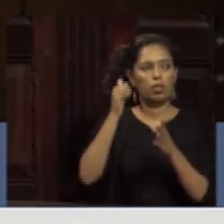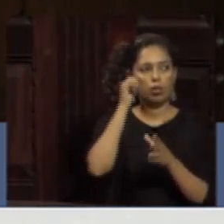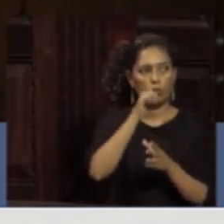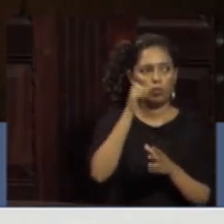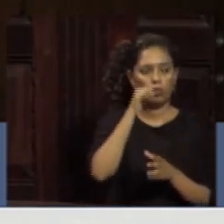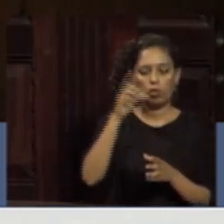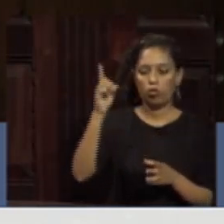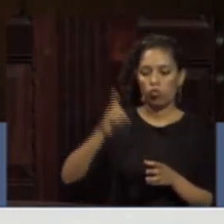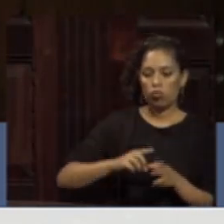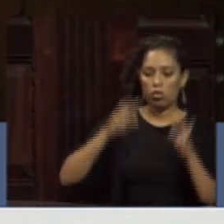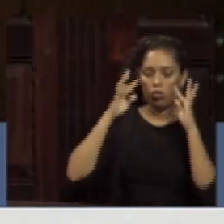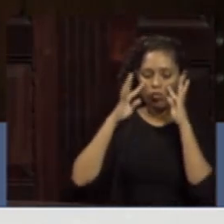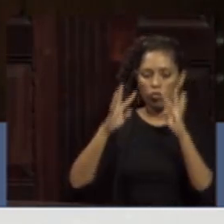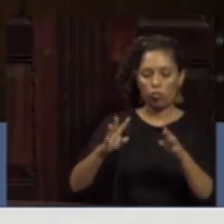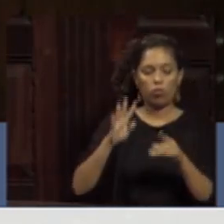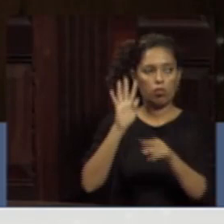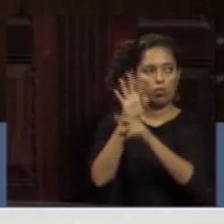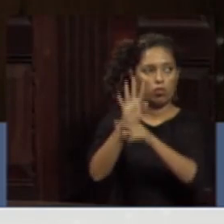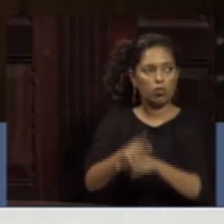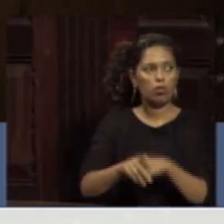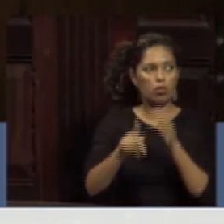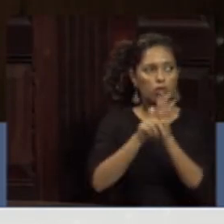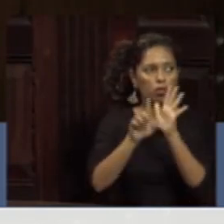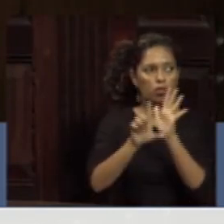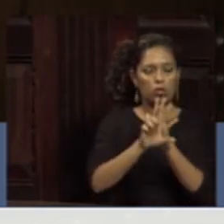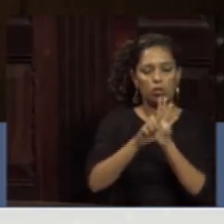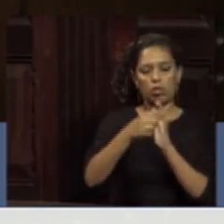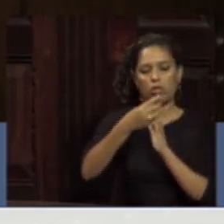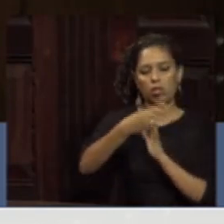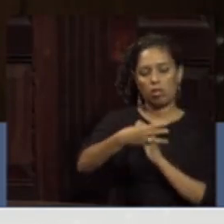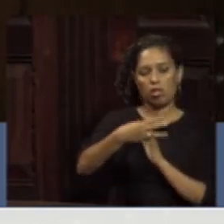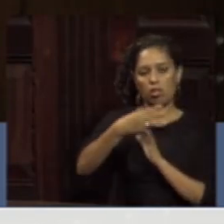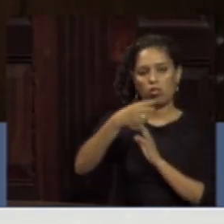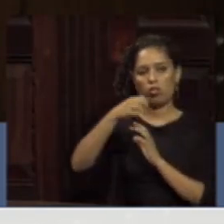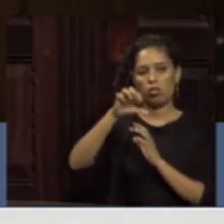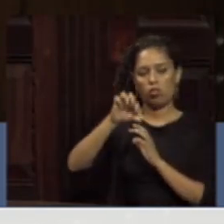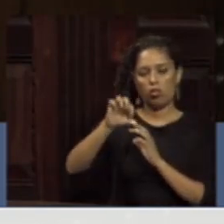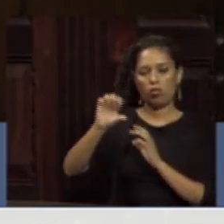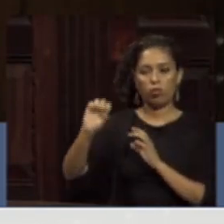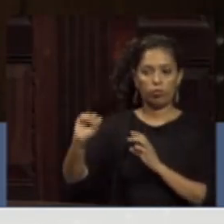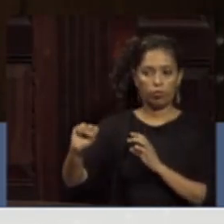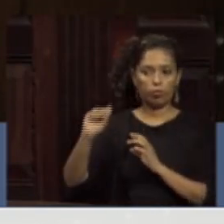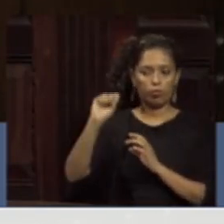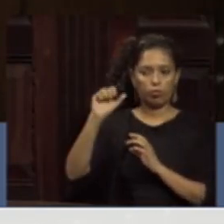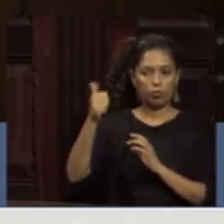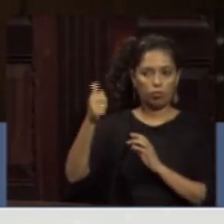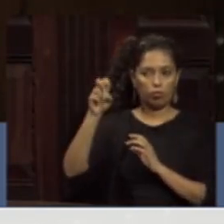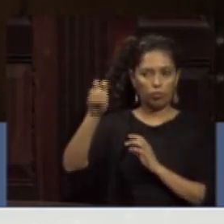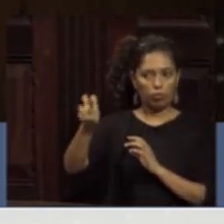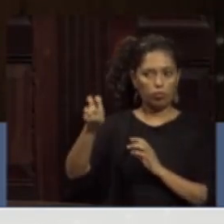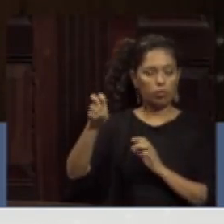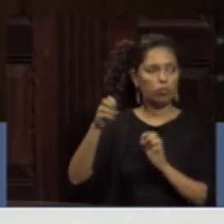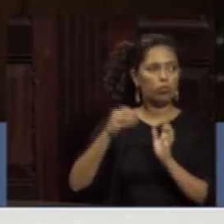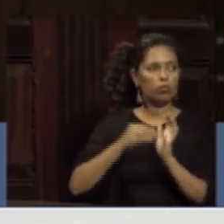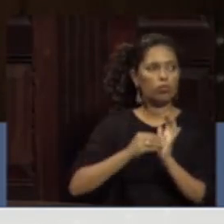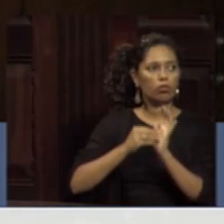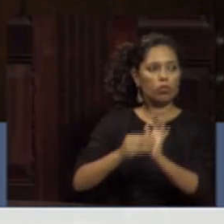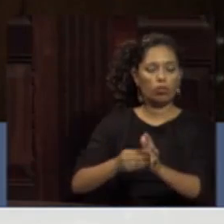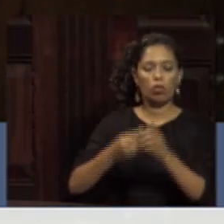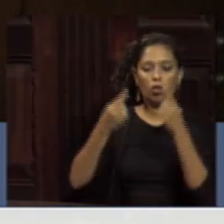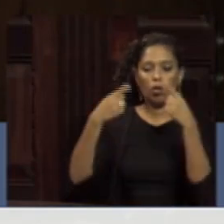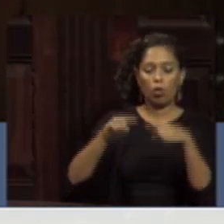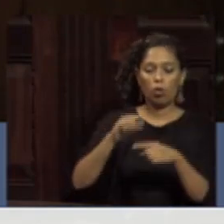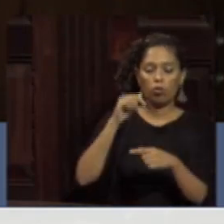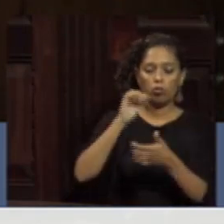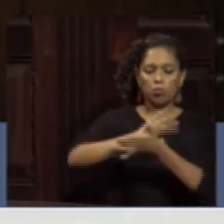à informação, o PL 392/2015, que institui a campanha permanente de combate ao machismo e valorização